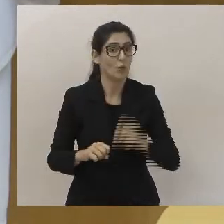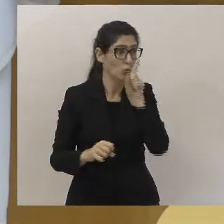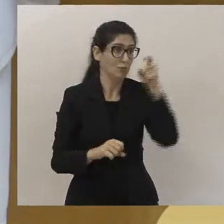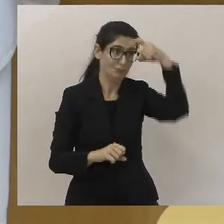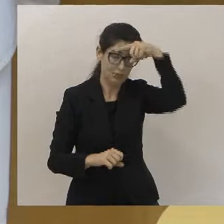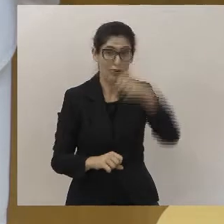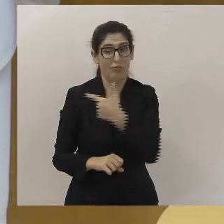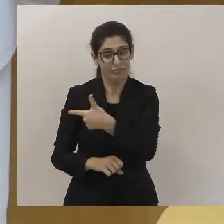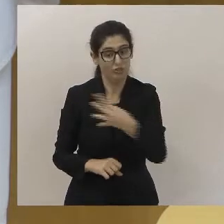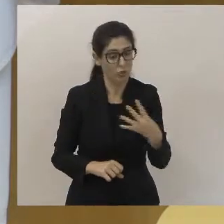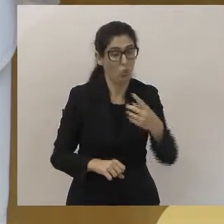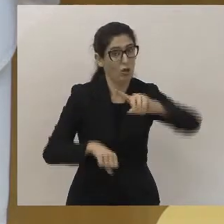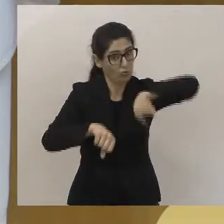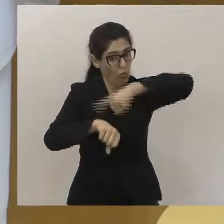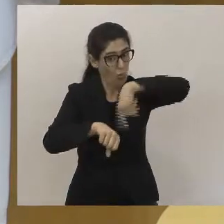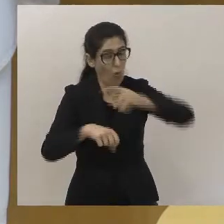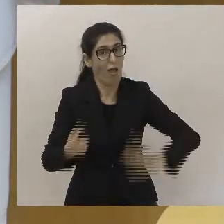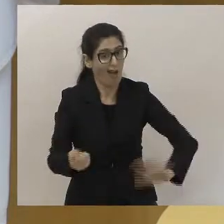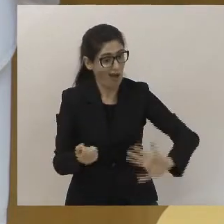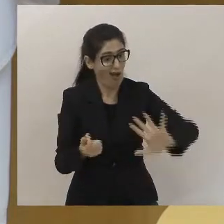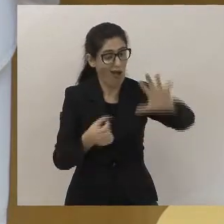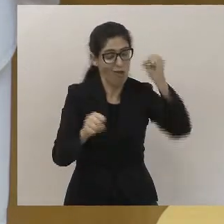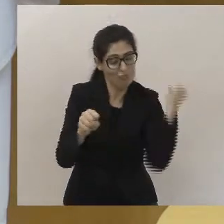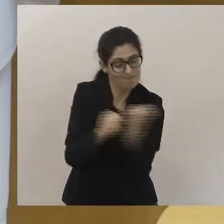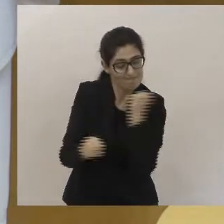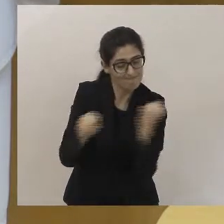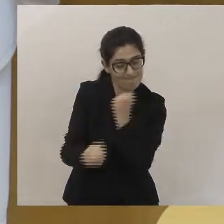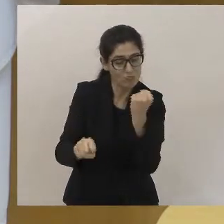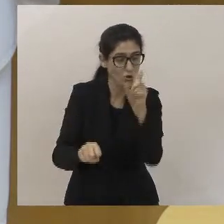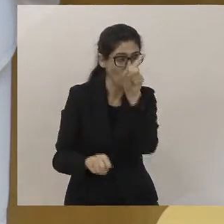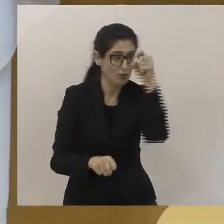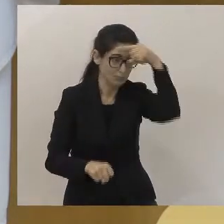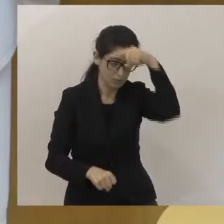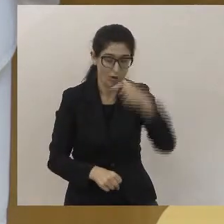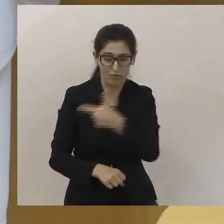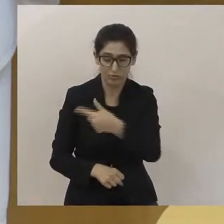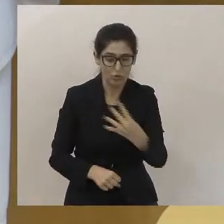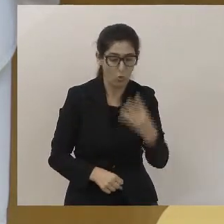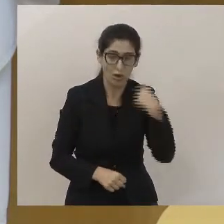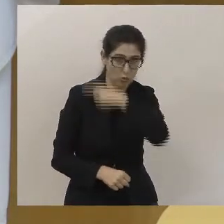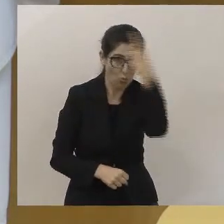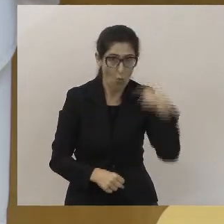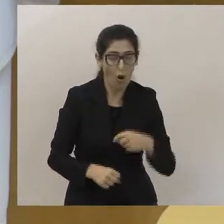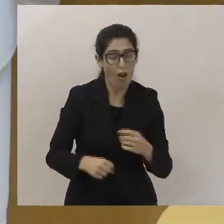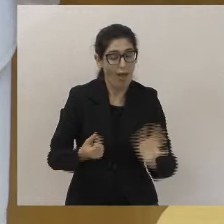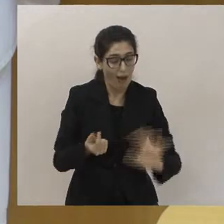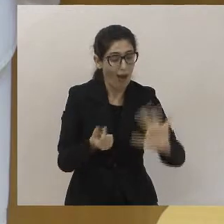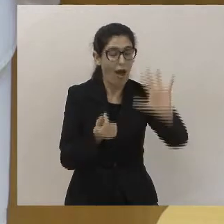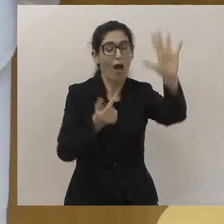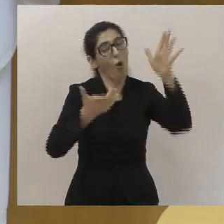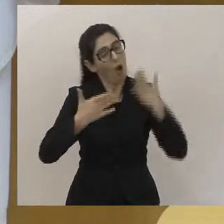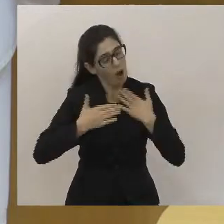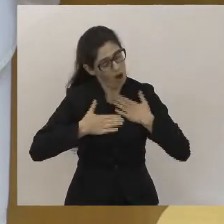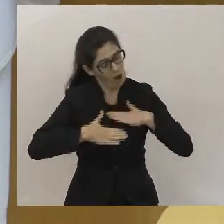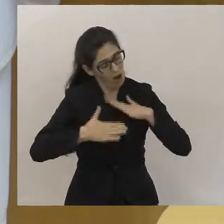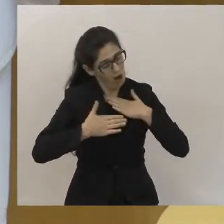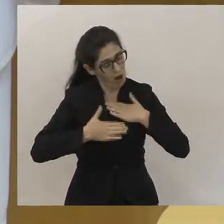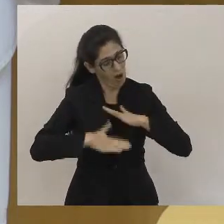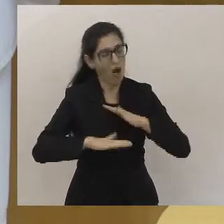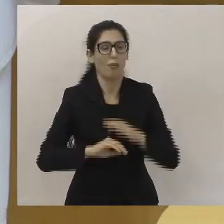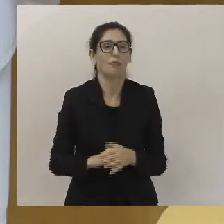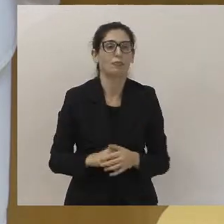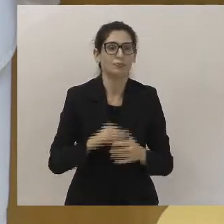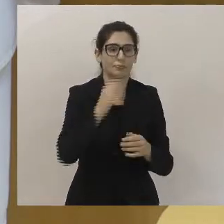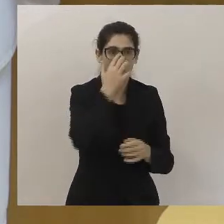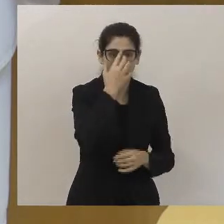é caro então nós vamos segurar eu sou lázaro por 12 horas por enquanto ea tendo muita gente a